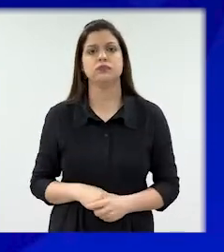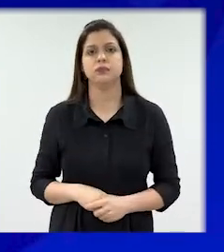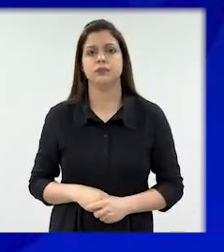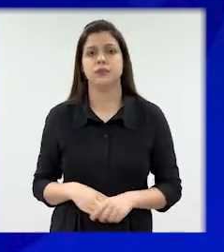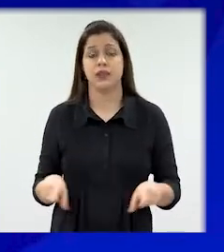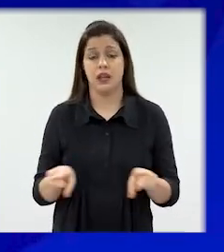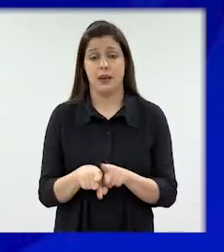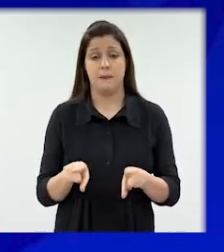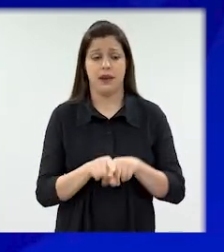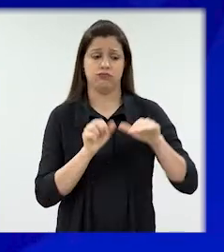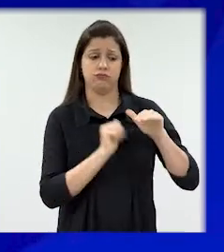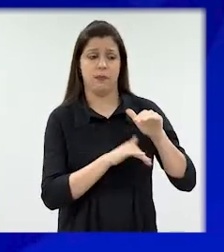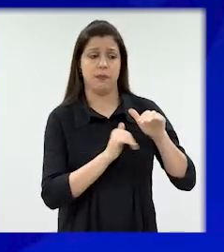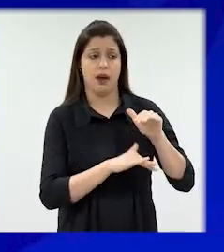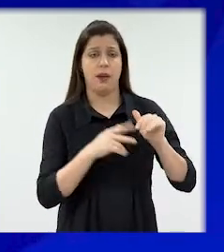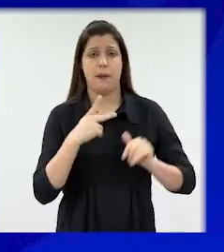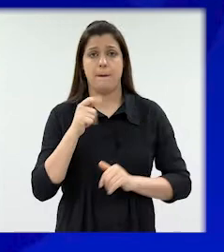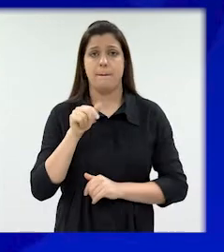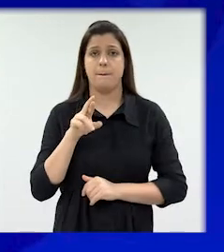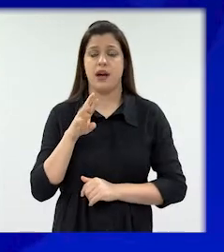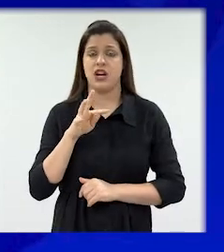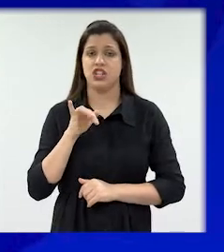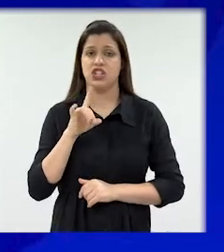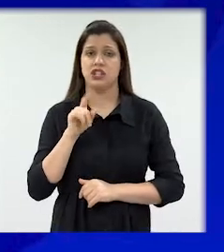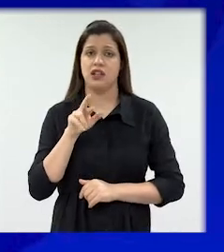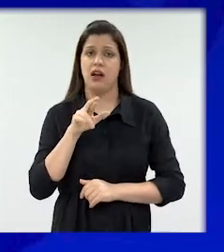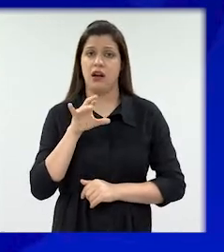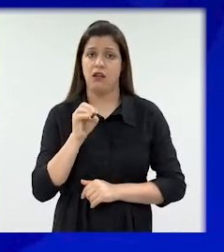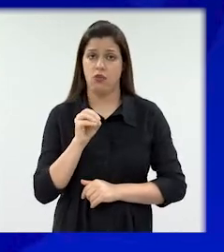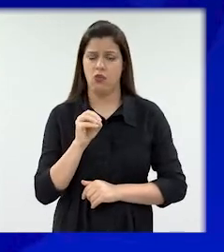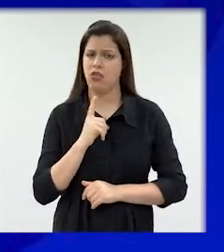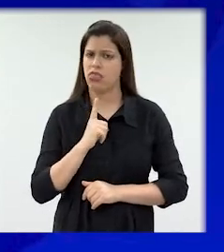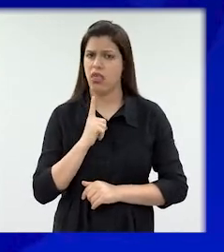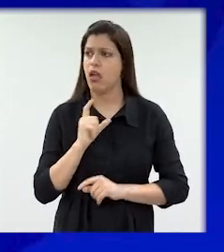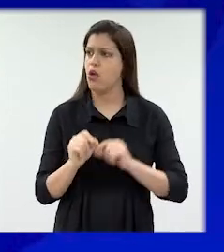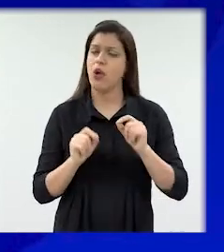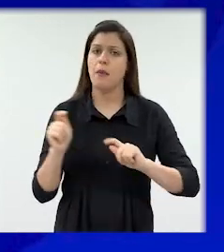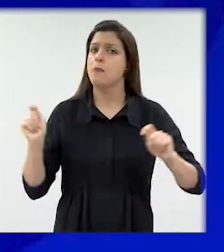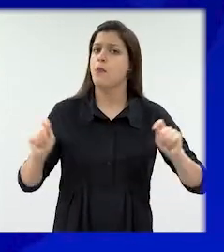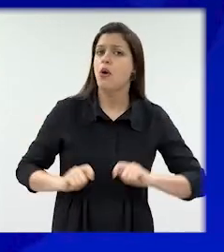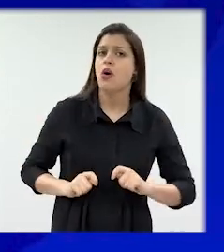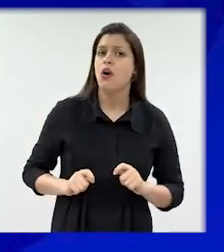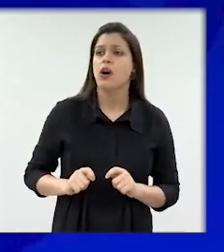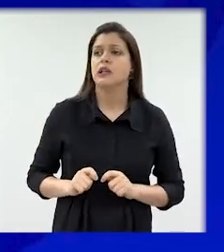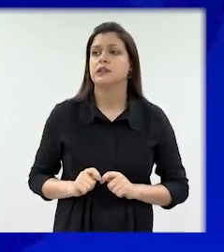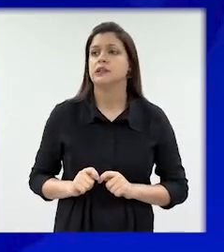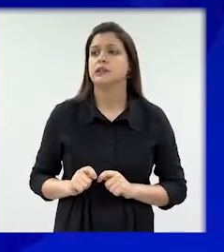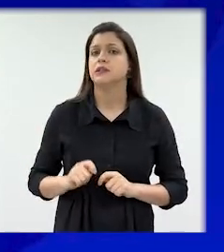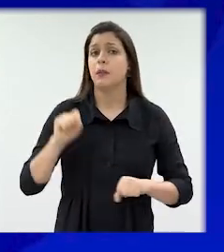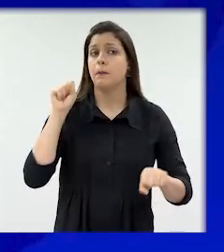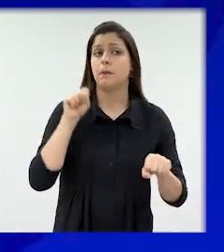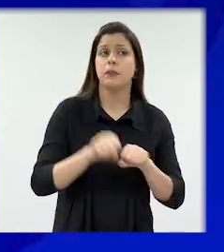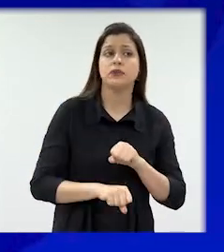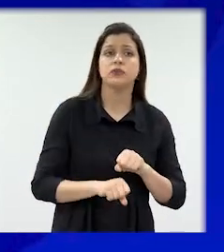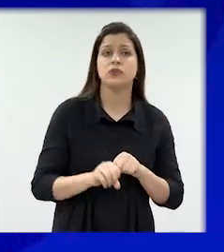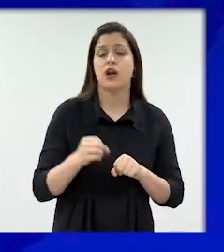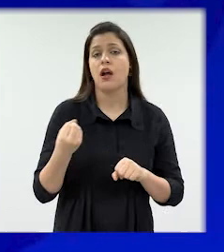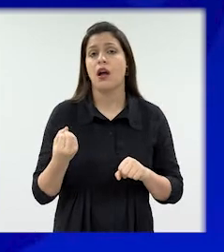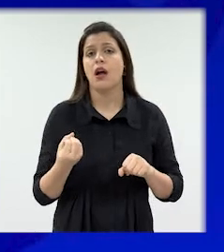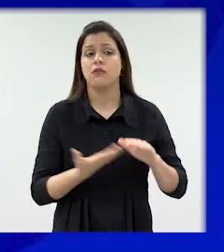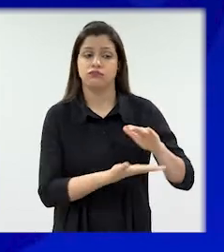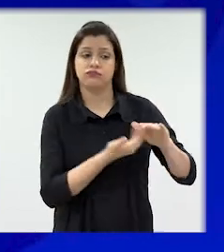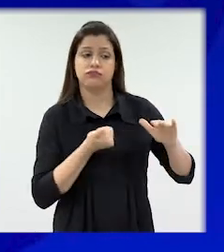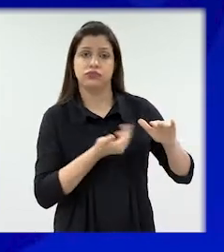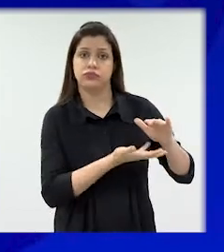Em relação ao fundo partidário, com essa mudança, existe alguma possibilidade de afetar os partidos políticos a terem acesso